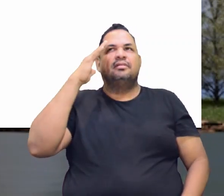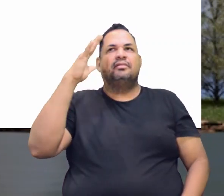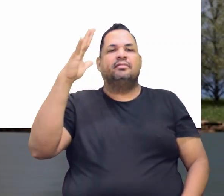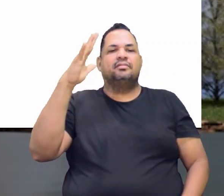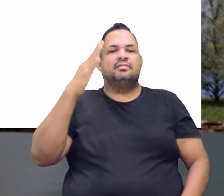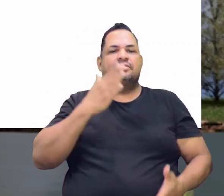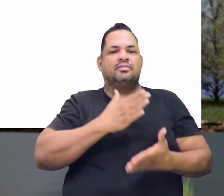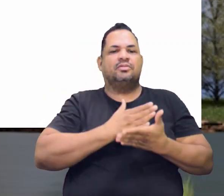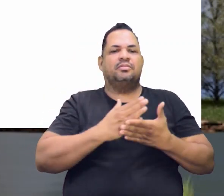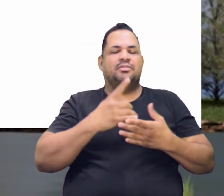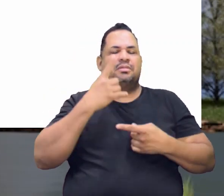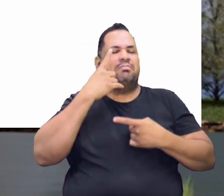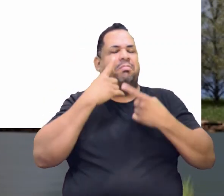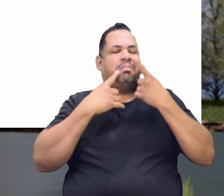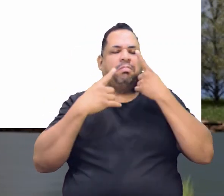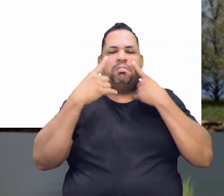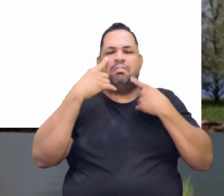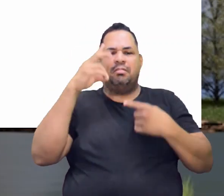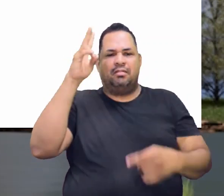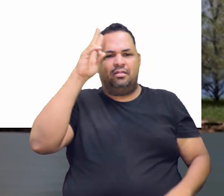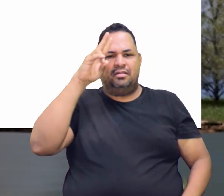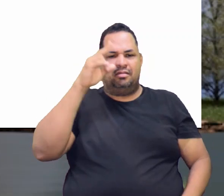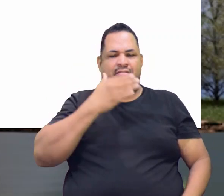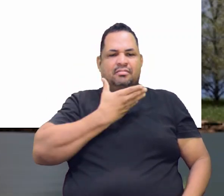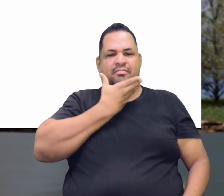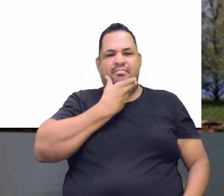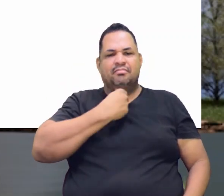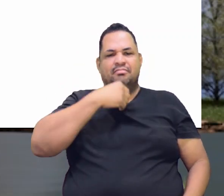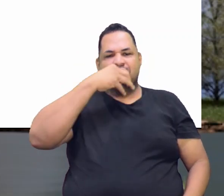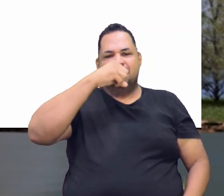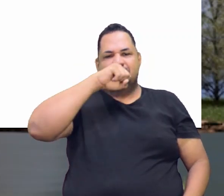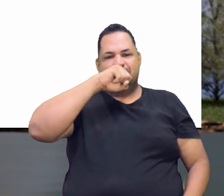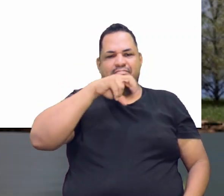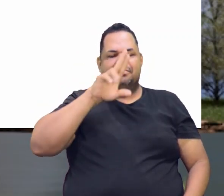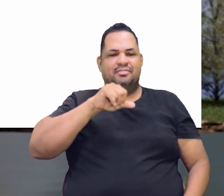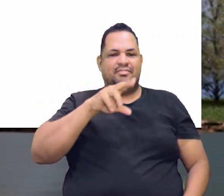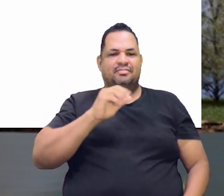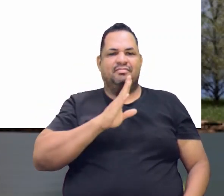dele, ele começa a chorar, lembrando do pai que nunca conheceu.